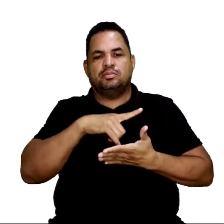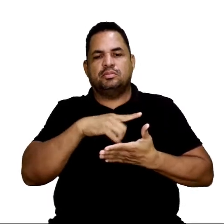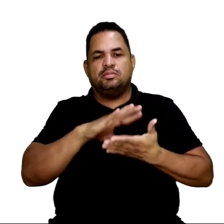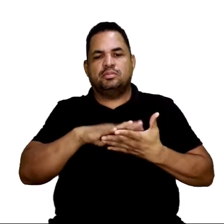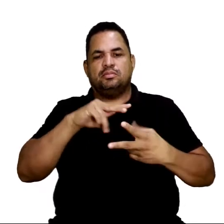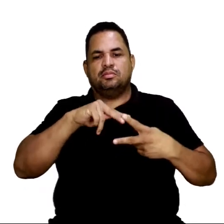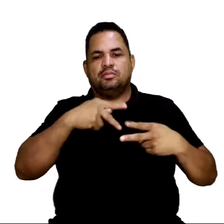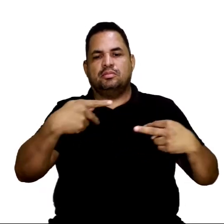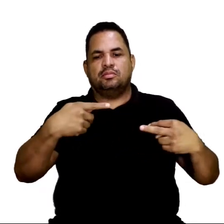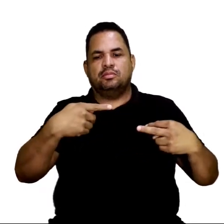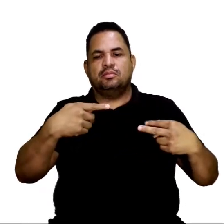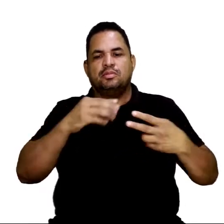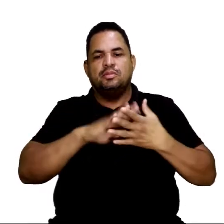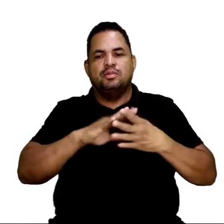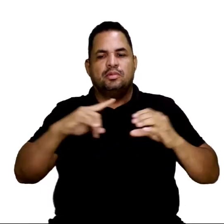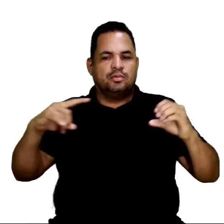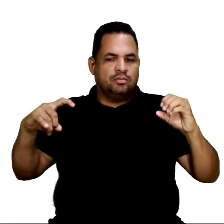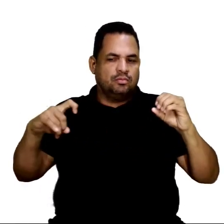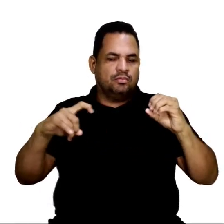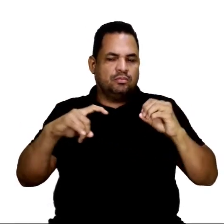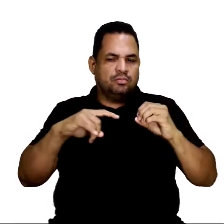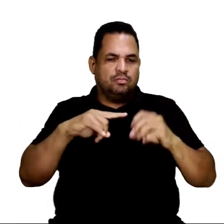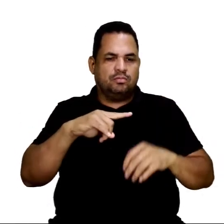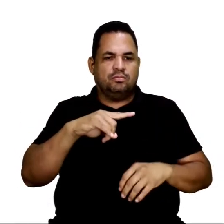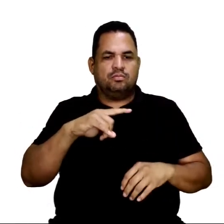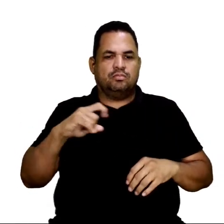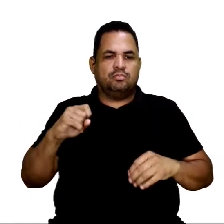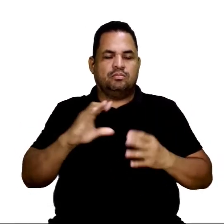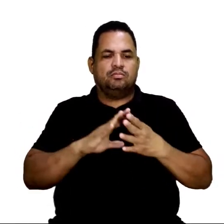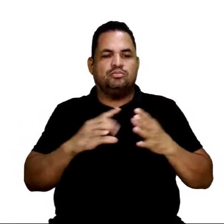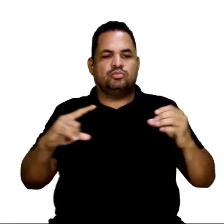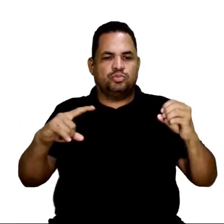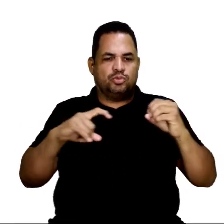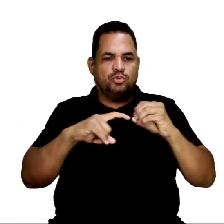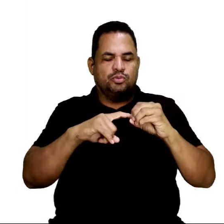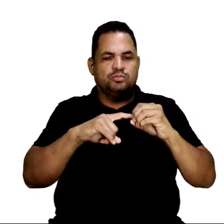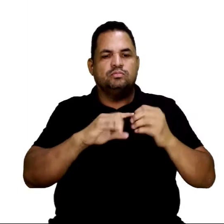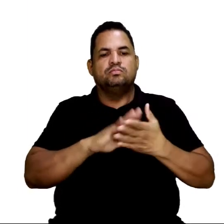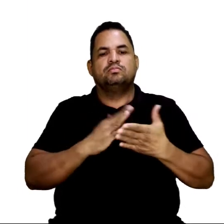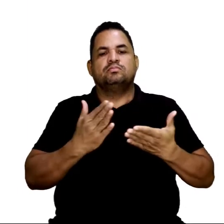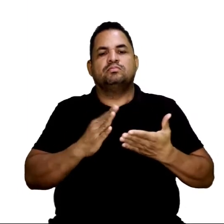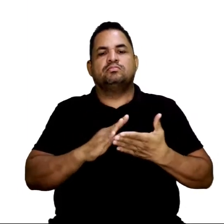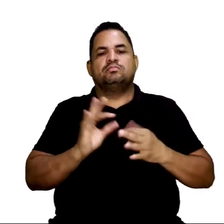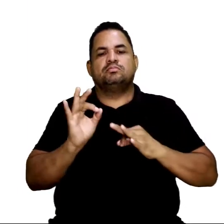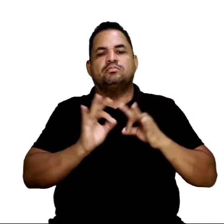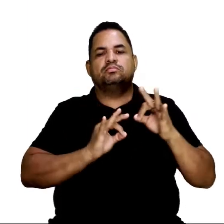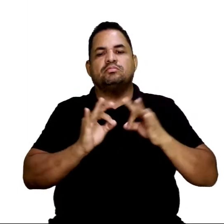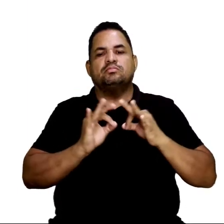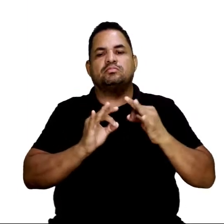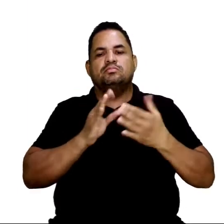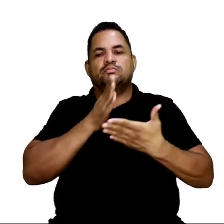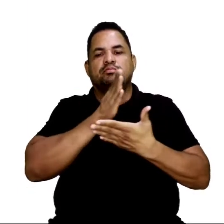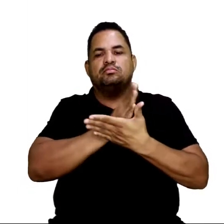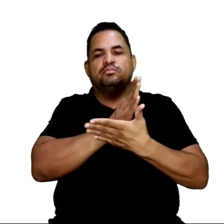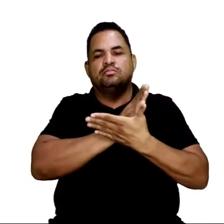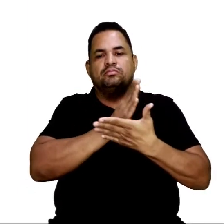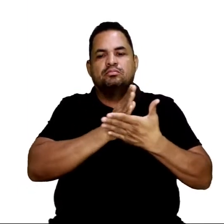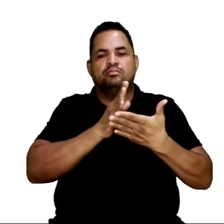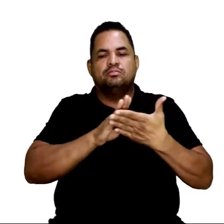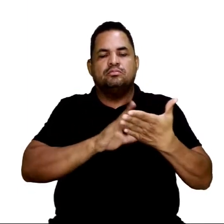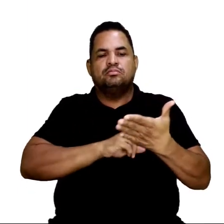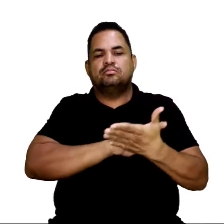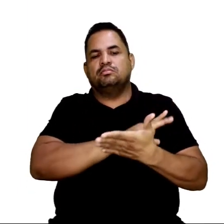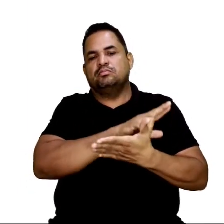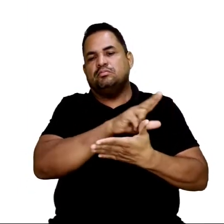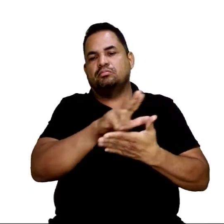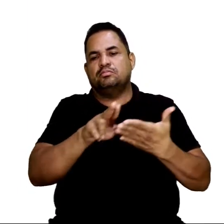genético do espermatozoide junto com o do ovócito, do óvulo. Uma vez formado, irá se